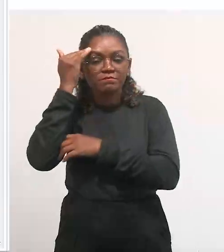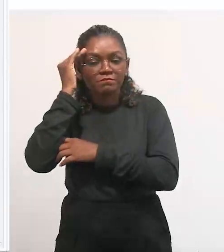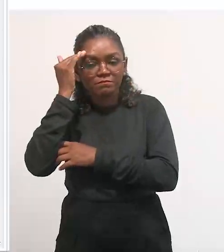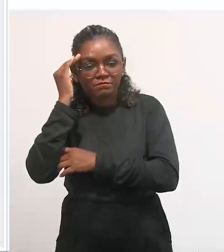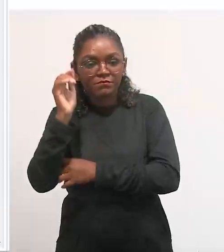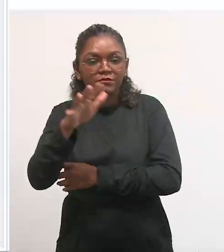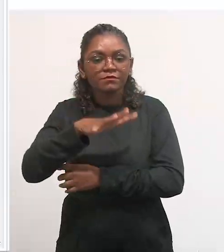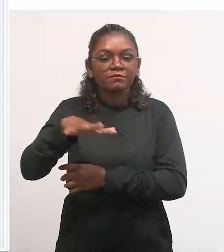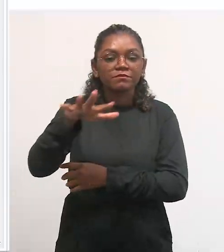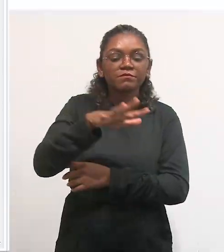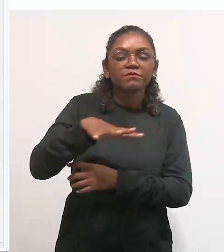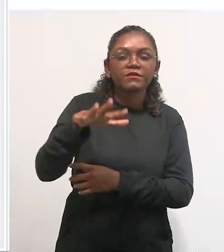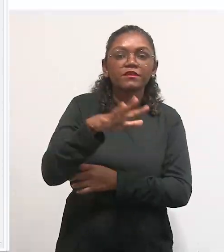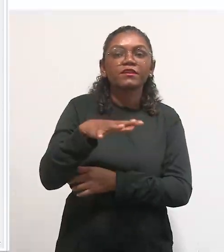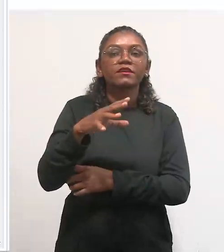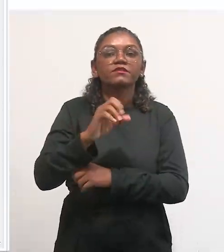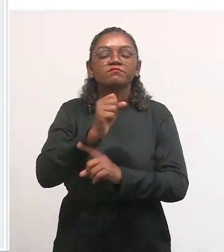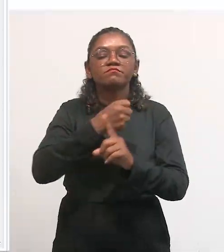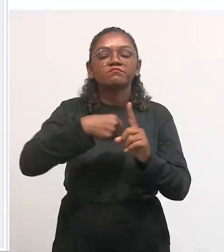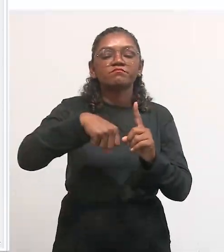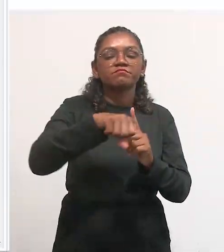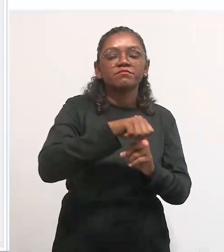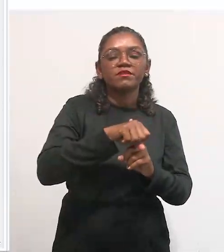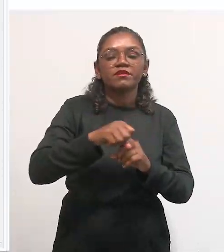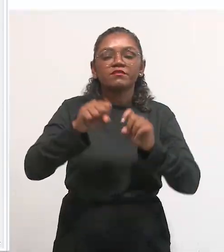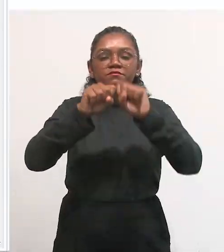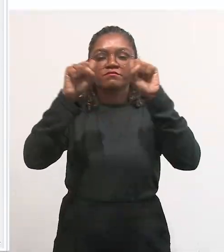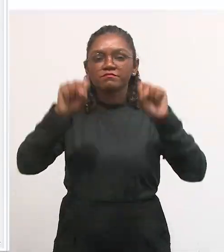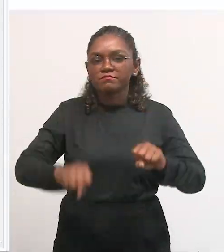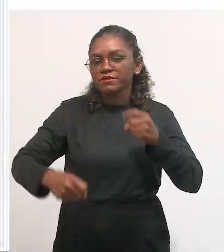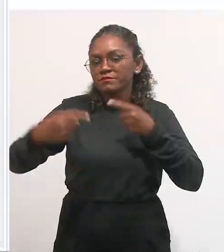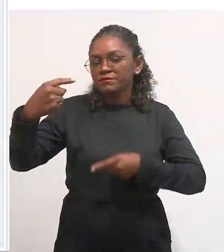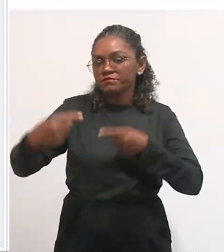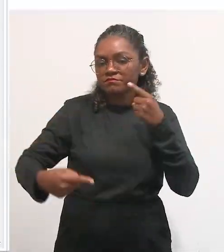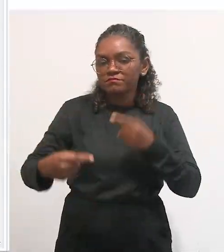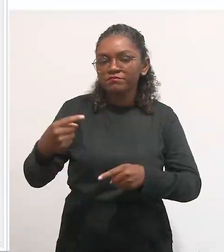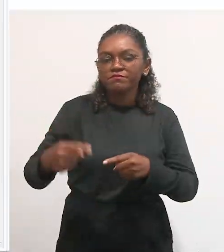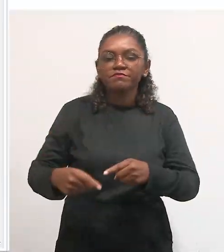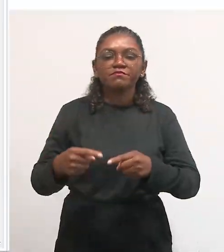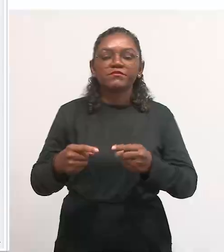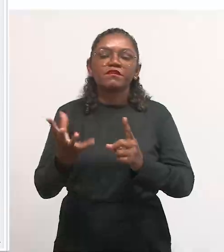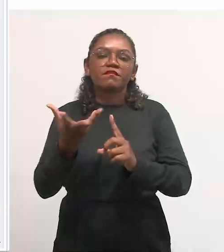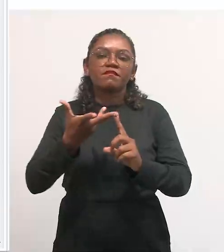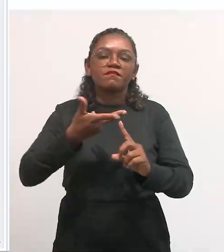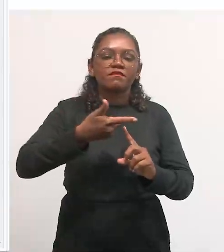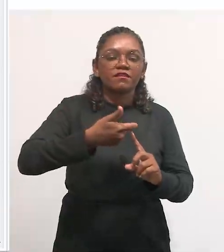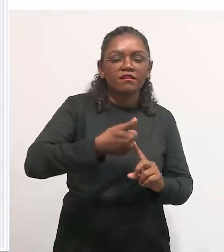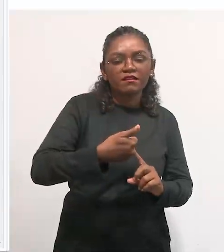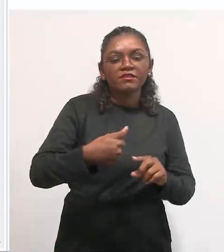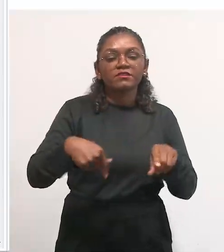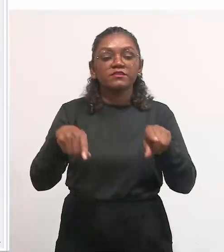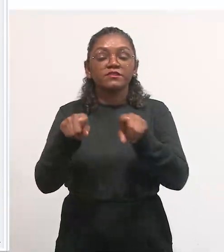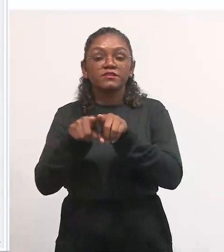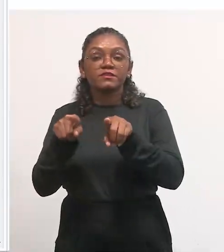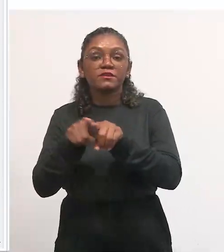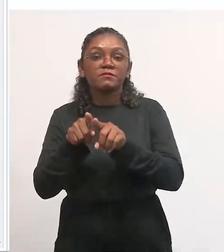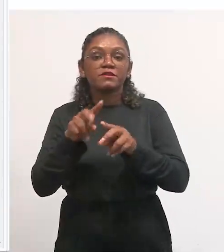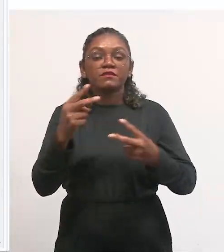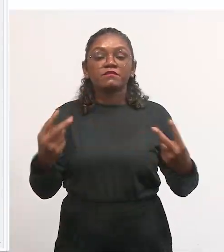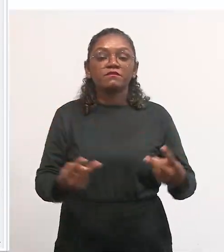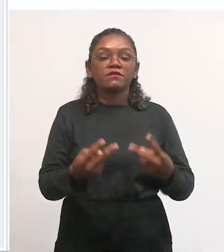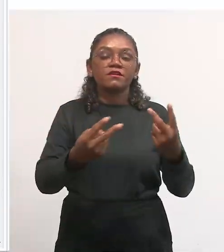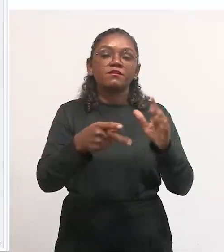da tecnologia, das artes e dos valores que fundamentam a sociedade, o desenvolvimento da capacidade